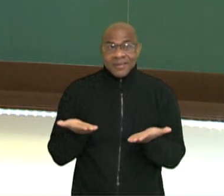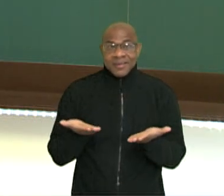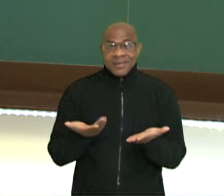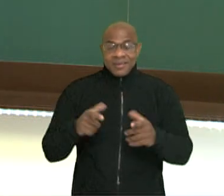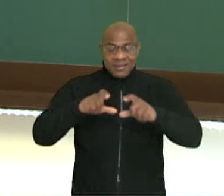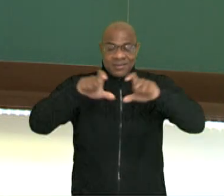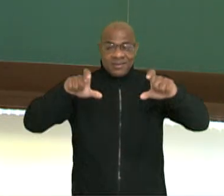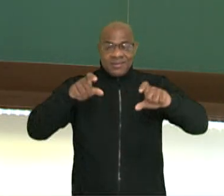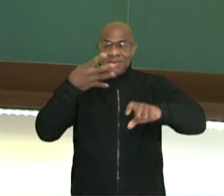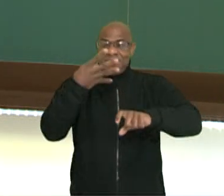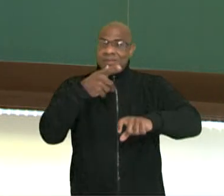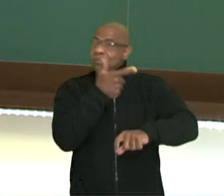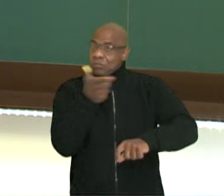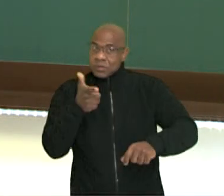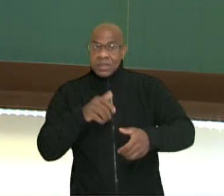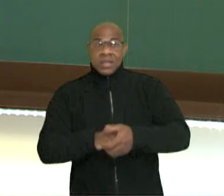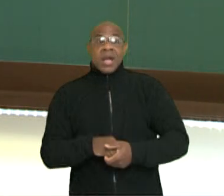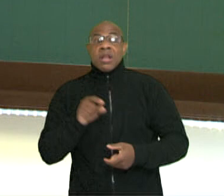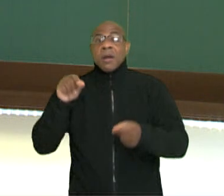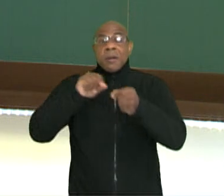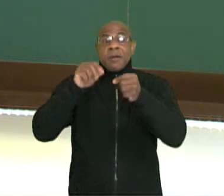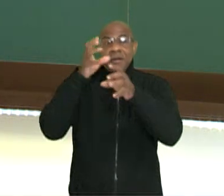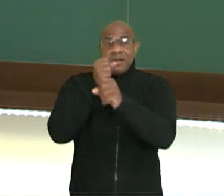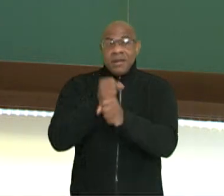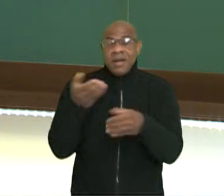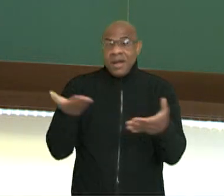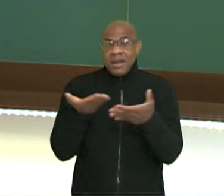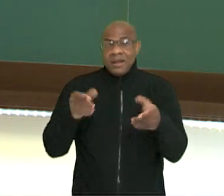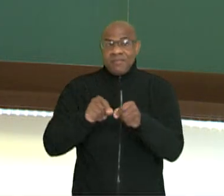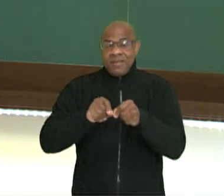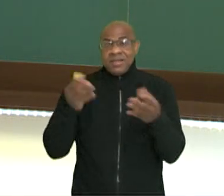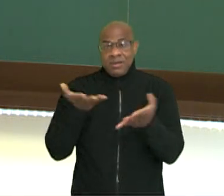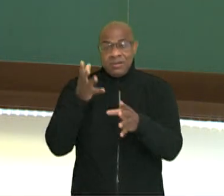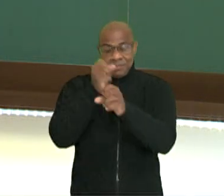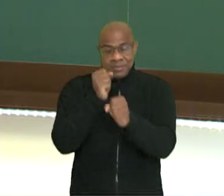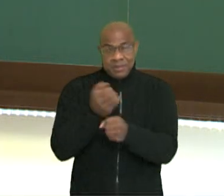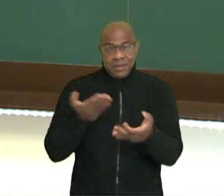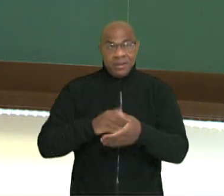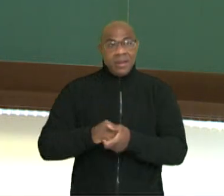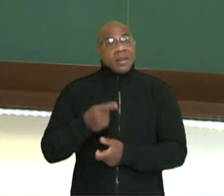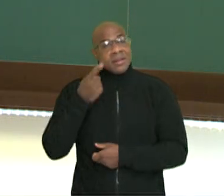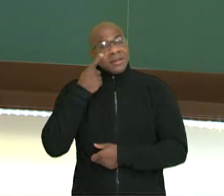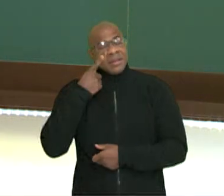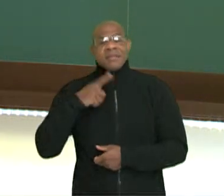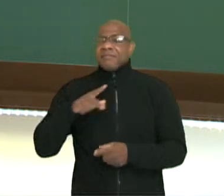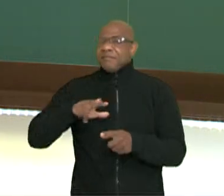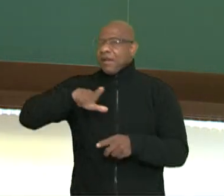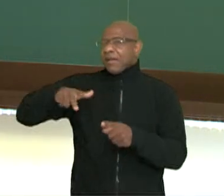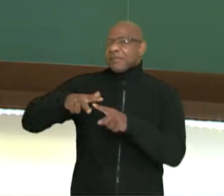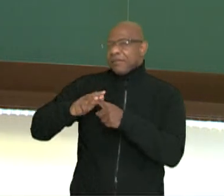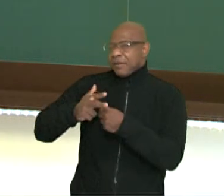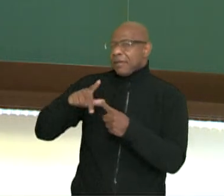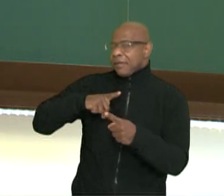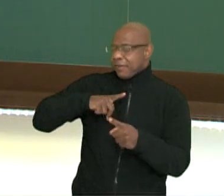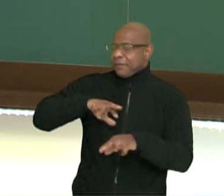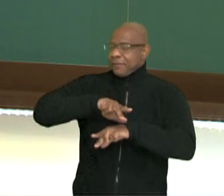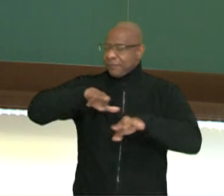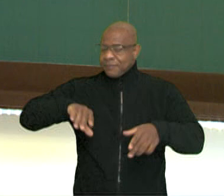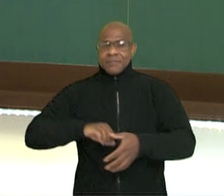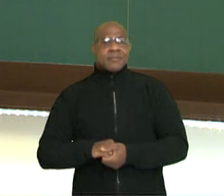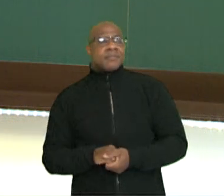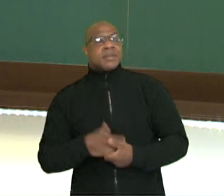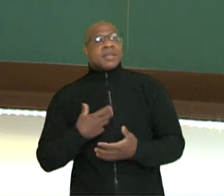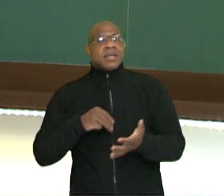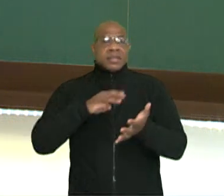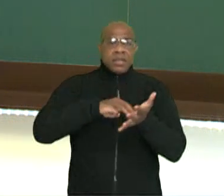grau. É só para você resolver essa equação do segundo grau. Aí você tem várias ferramentas, né? Você tem o método